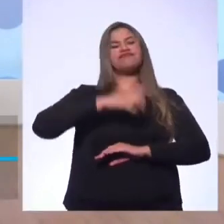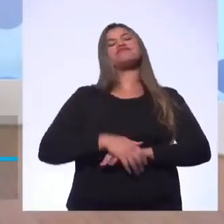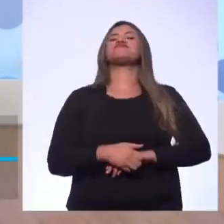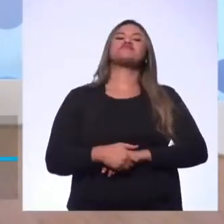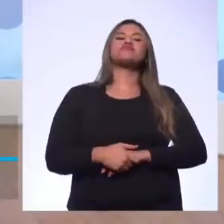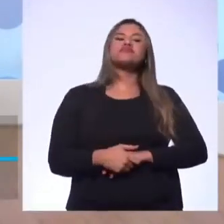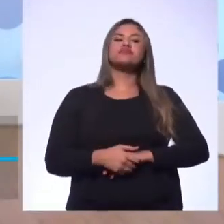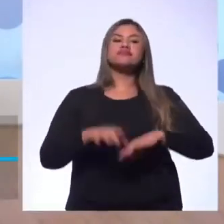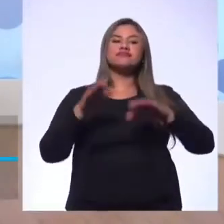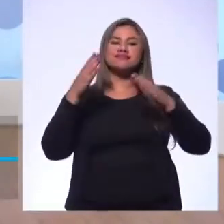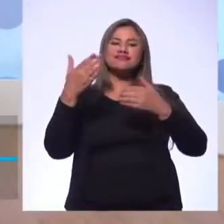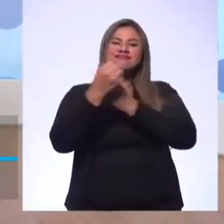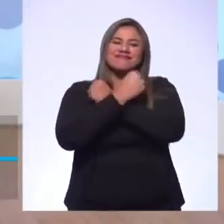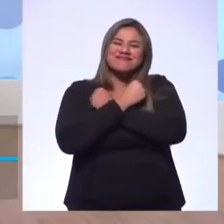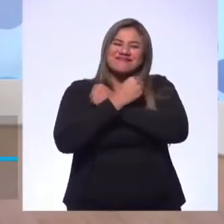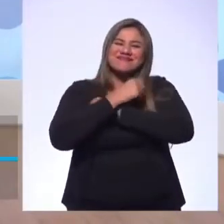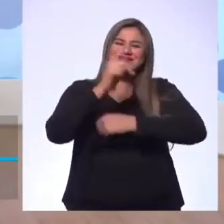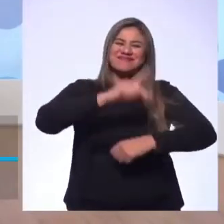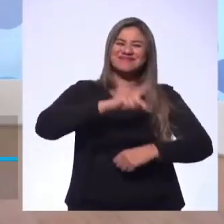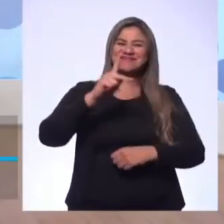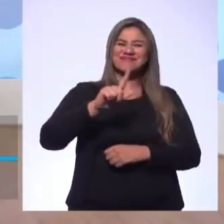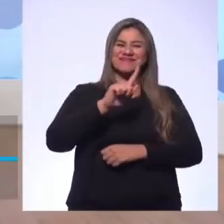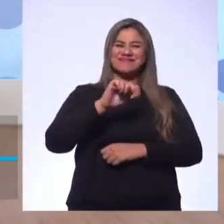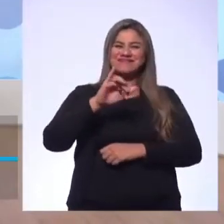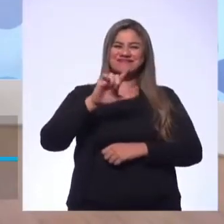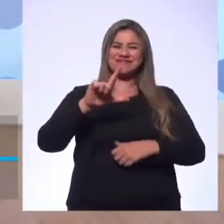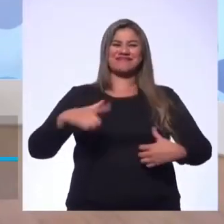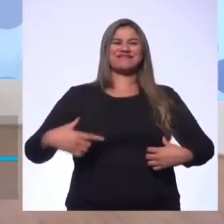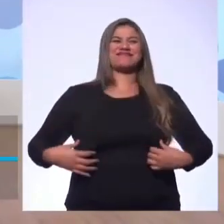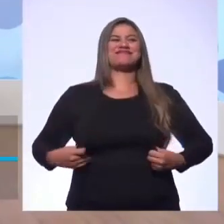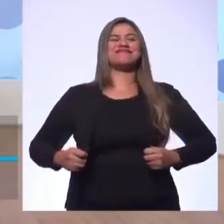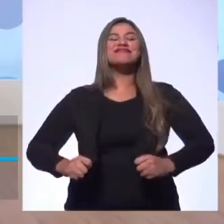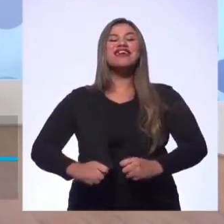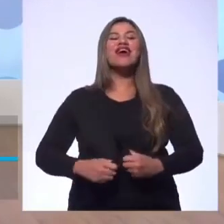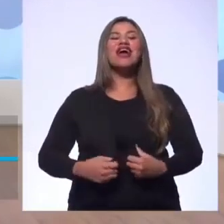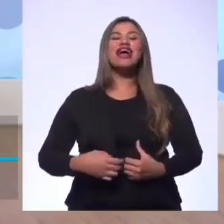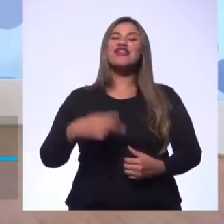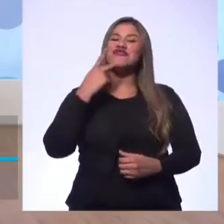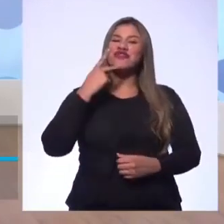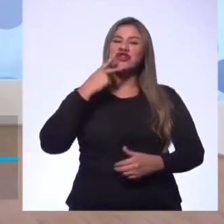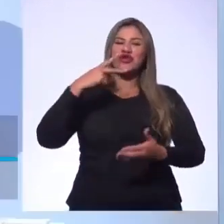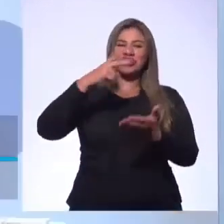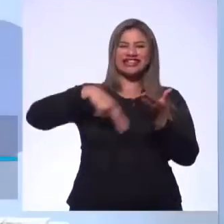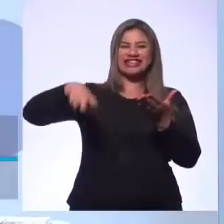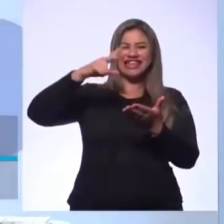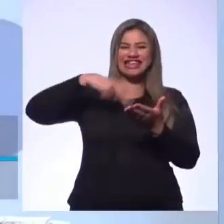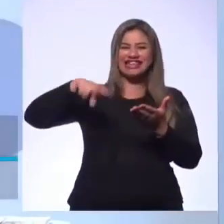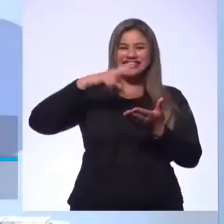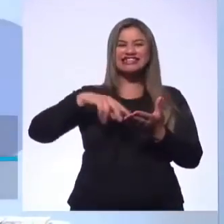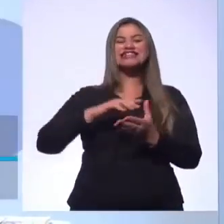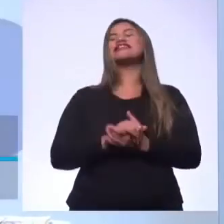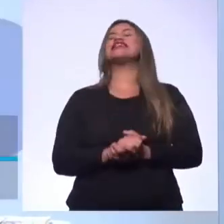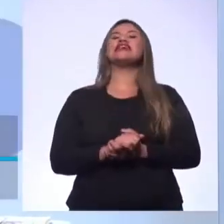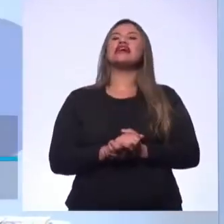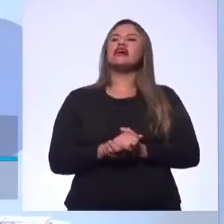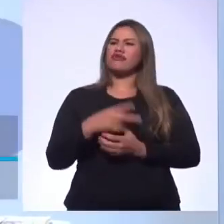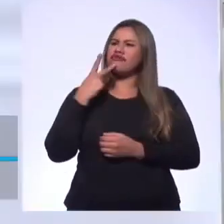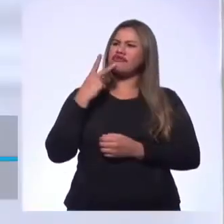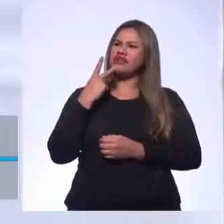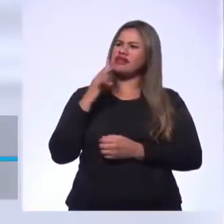que assistiu aí a dança lá daquele mico. Professor, eu falei tétano, o Henrique escreveu tétano